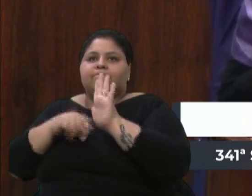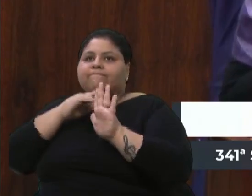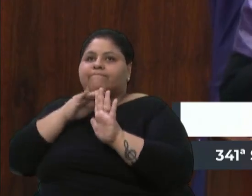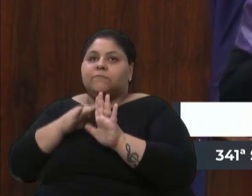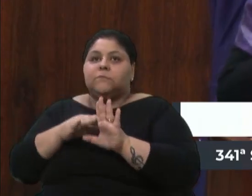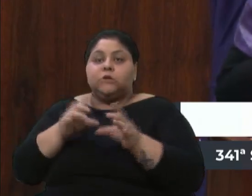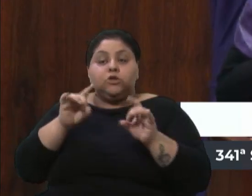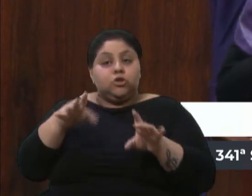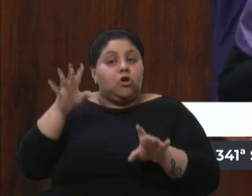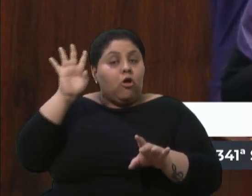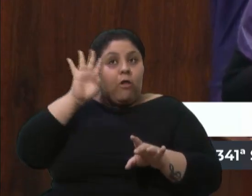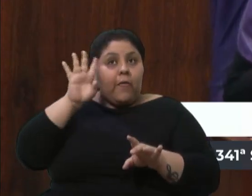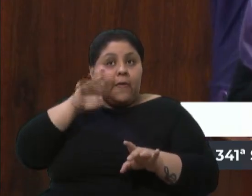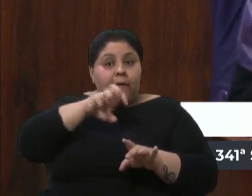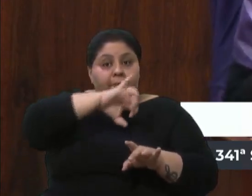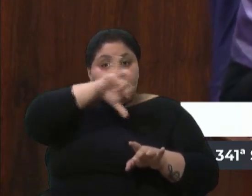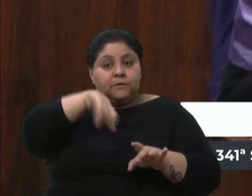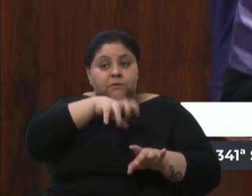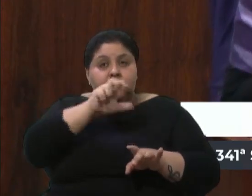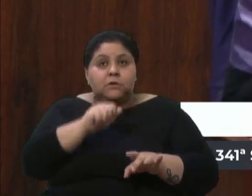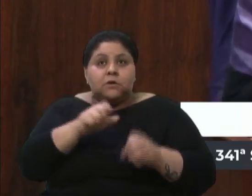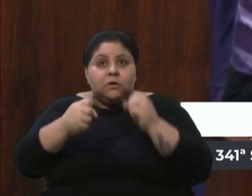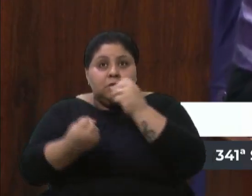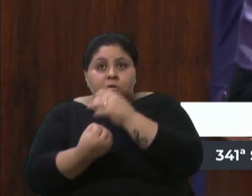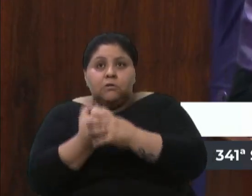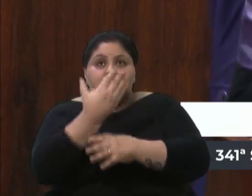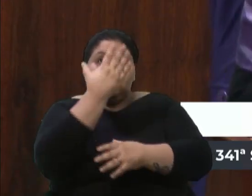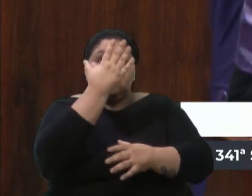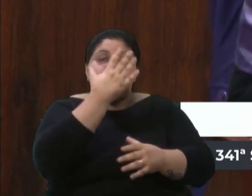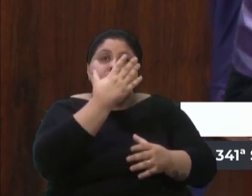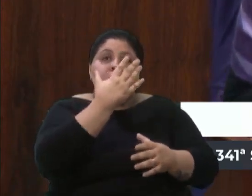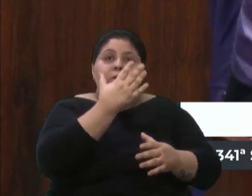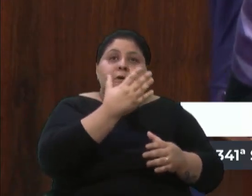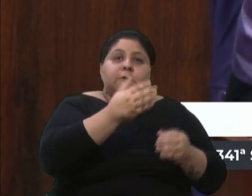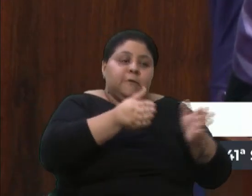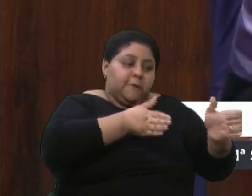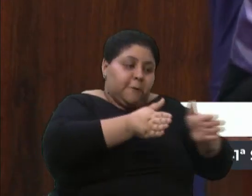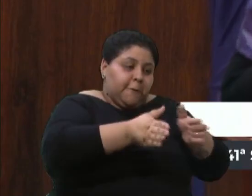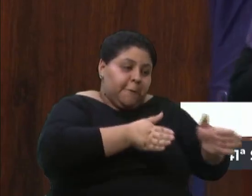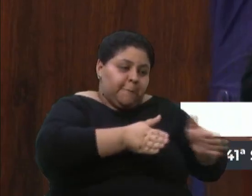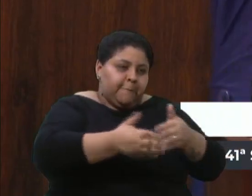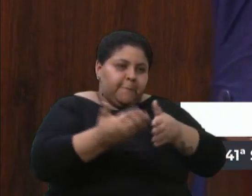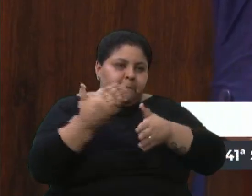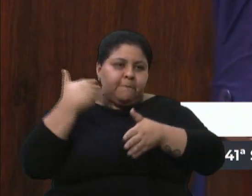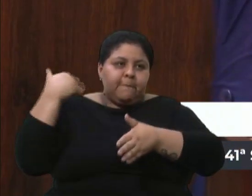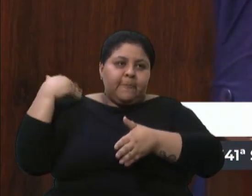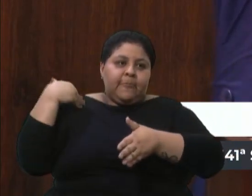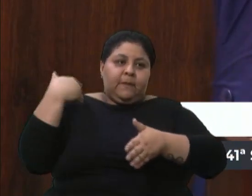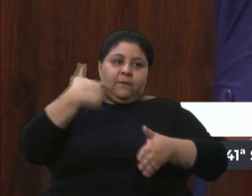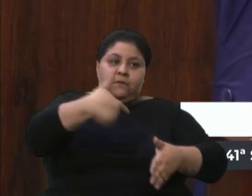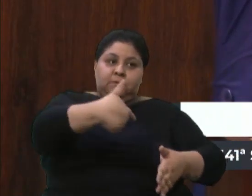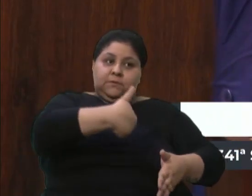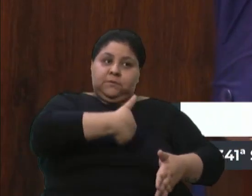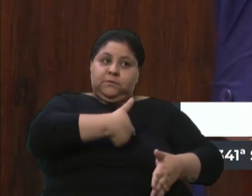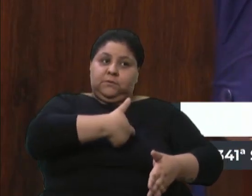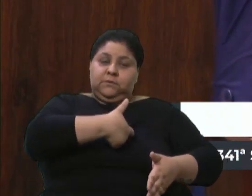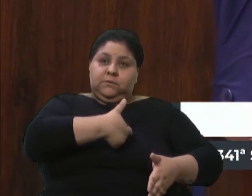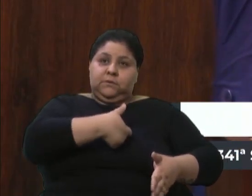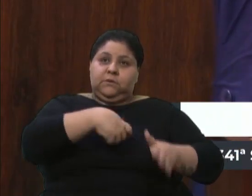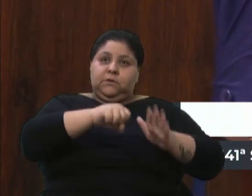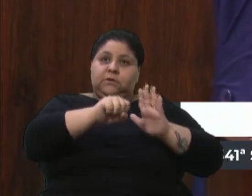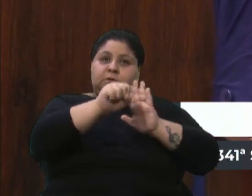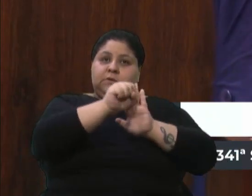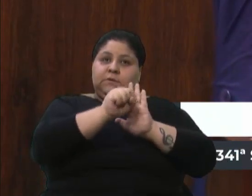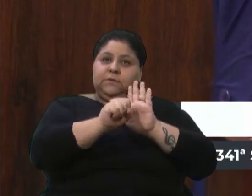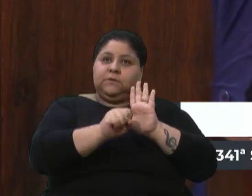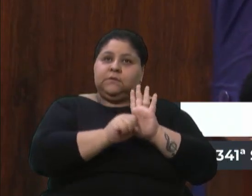EJA surgiu como modalidade lá no período Vargas, no início da década de 40. Vereadora. Não